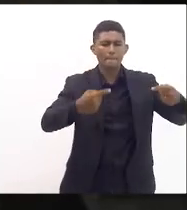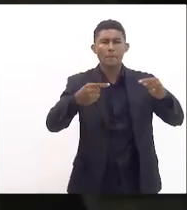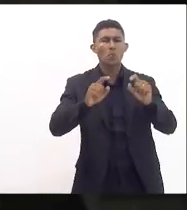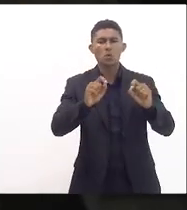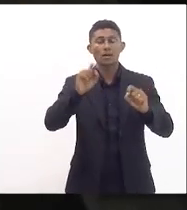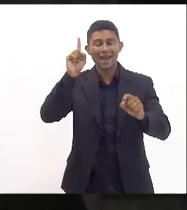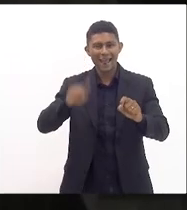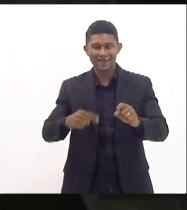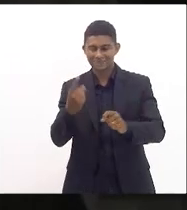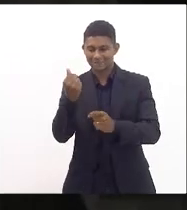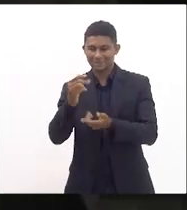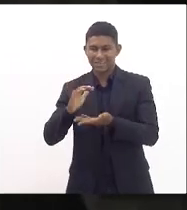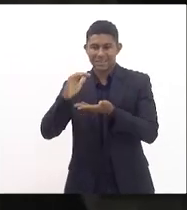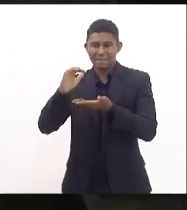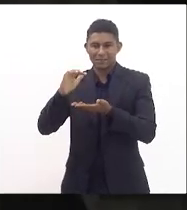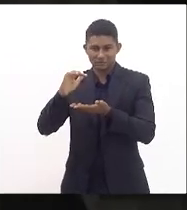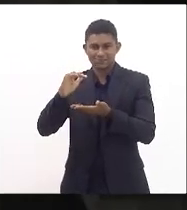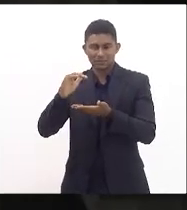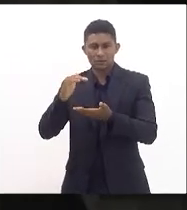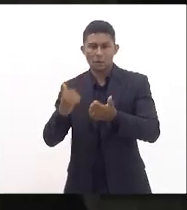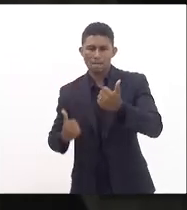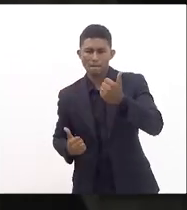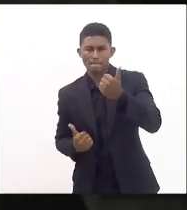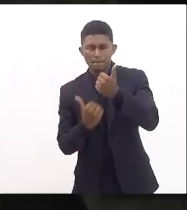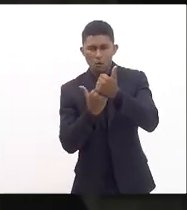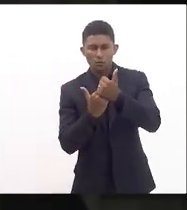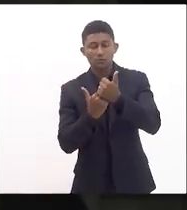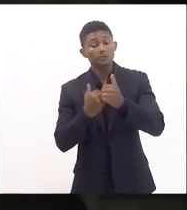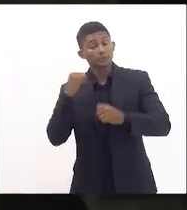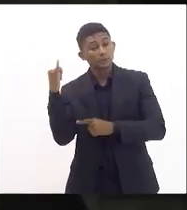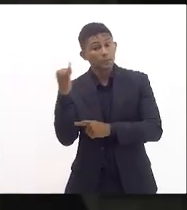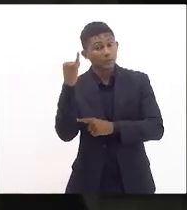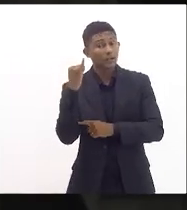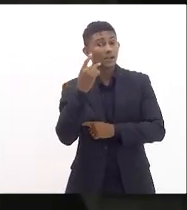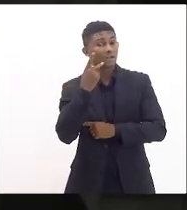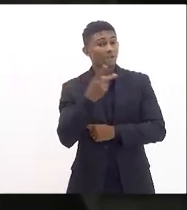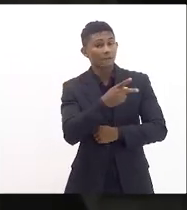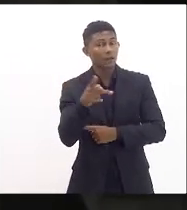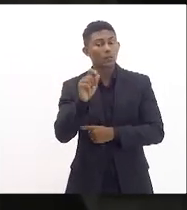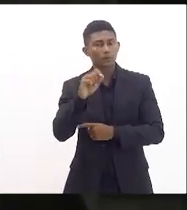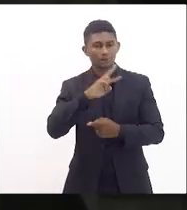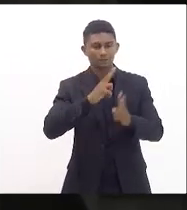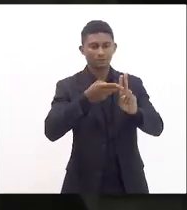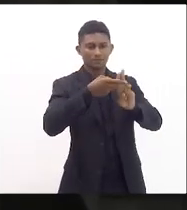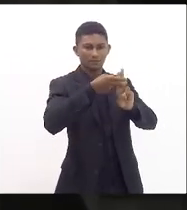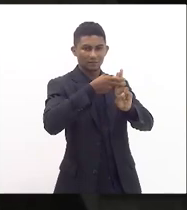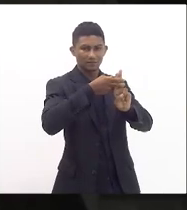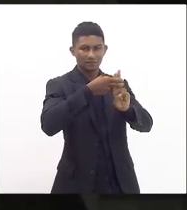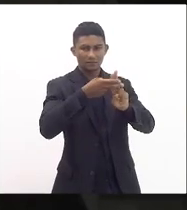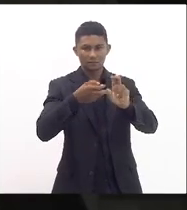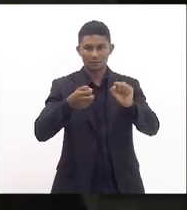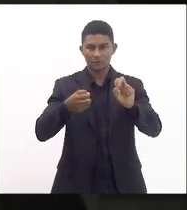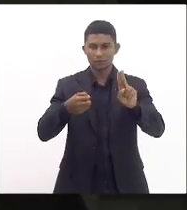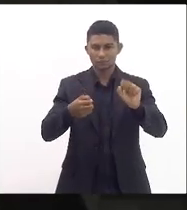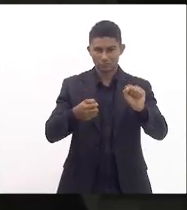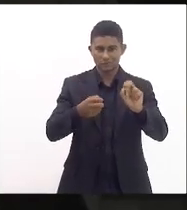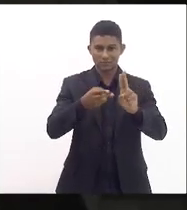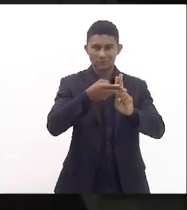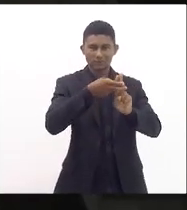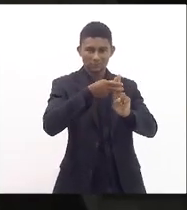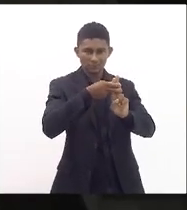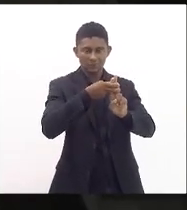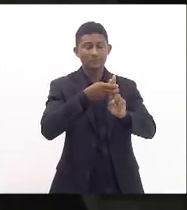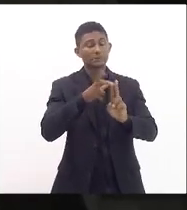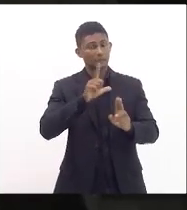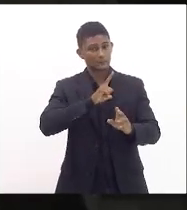cofinanciamento. É importante lembrar que o Sistema Único de Saúde, o SUS, é um sistema